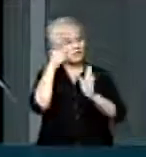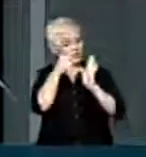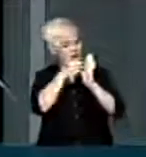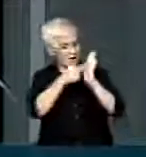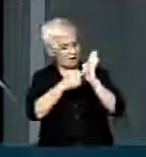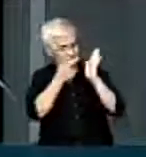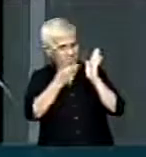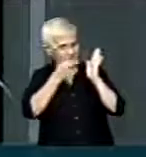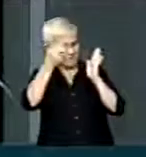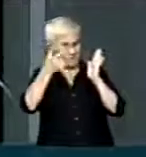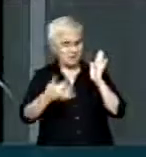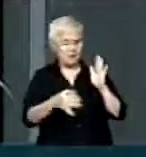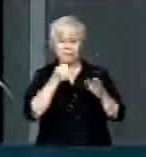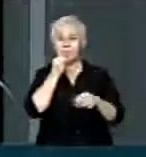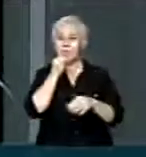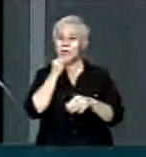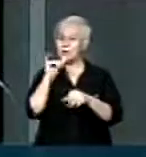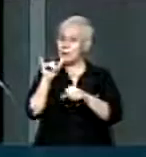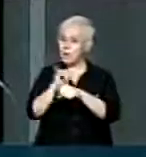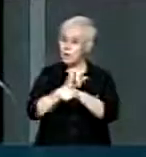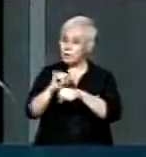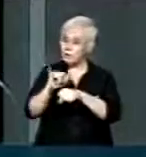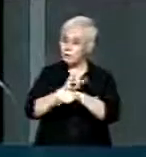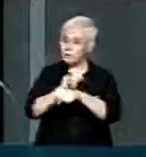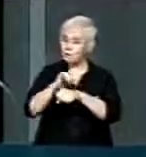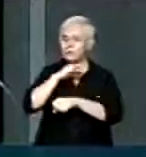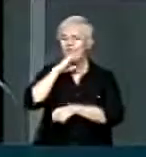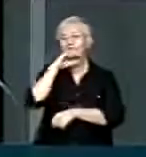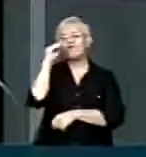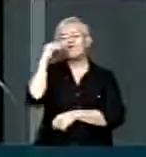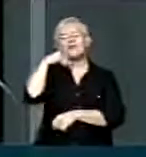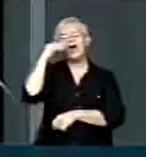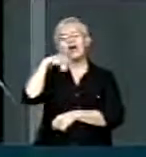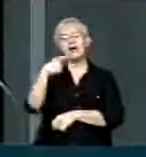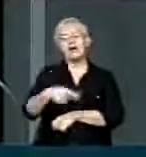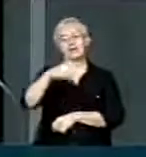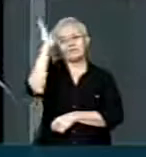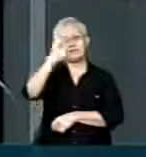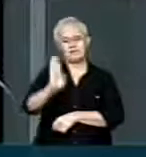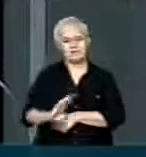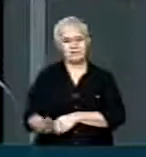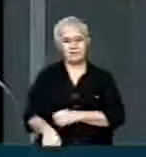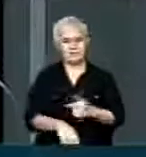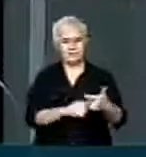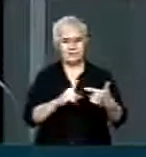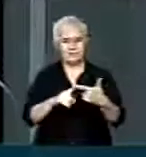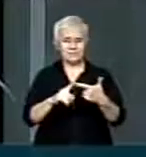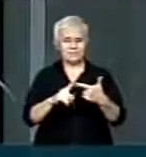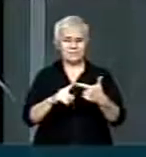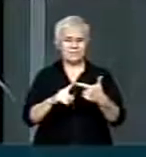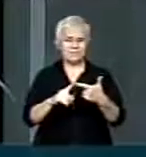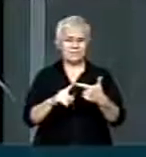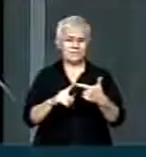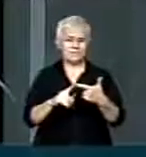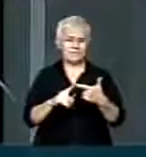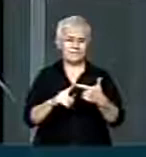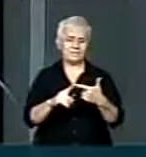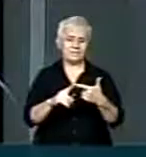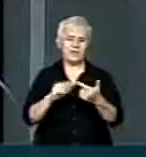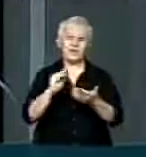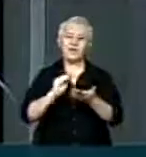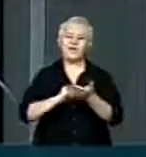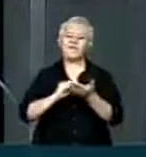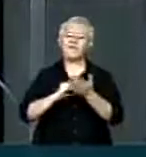exemplo, a infraestrutura precária no Brasil. Segundo, o déficit da mão de